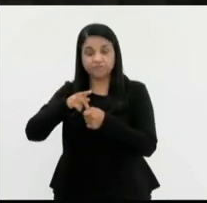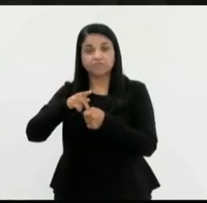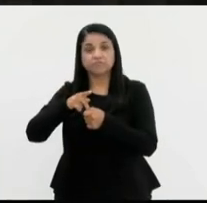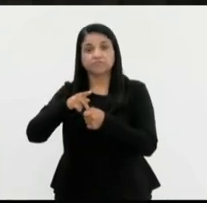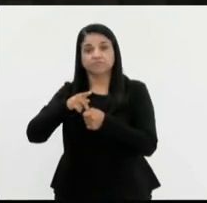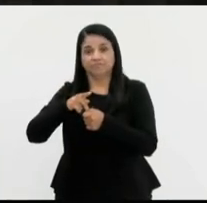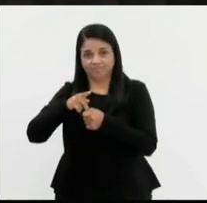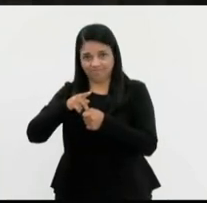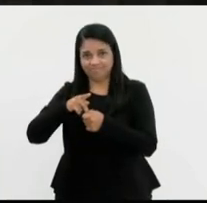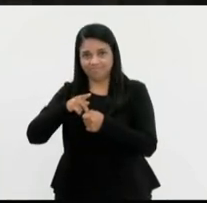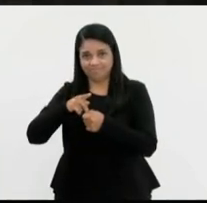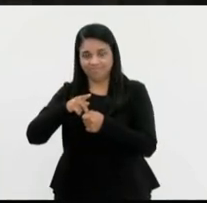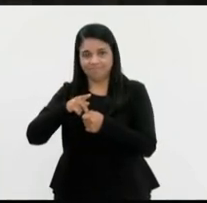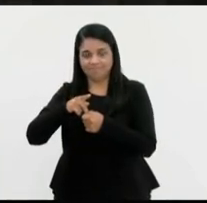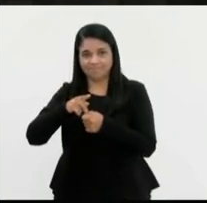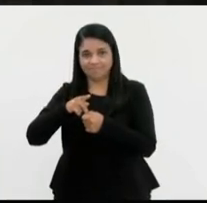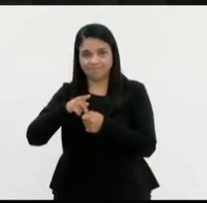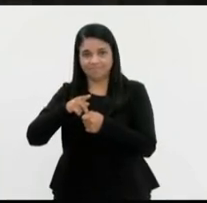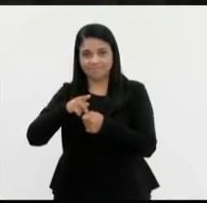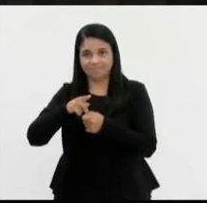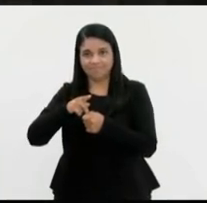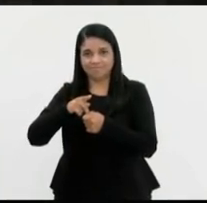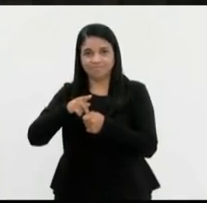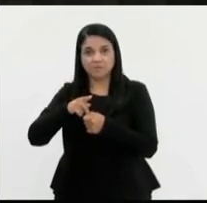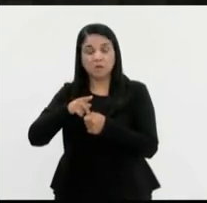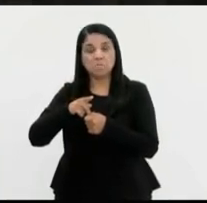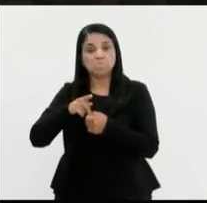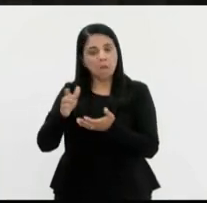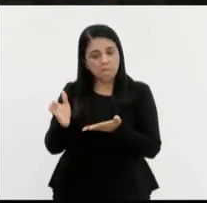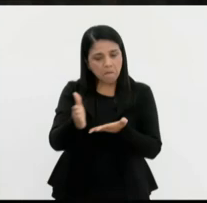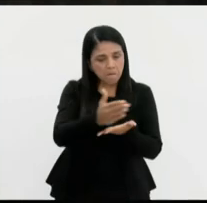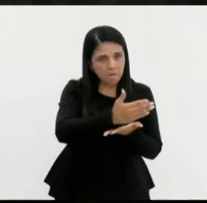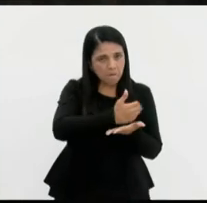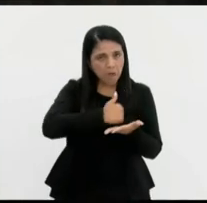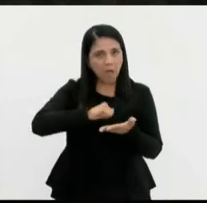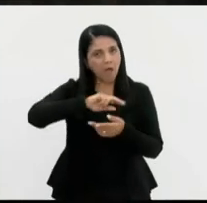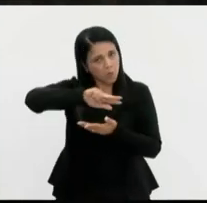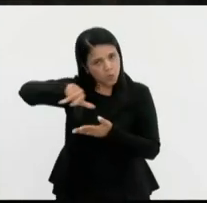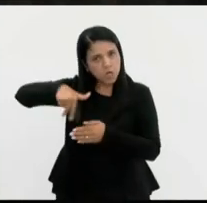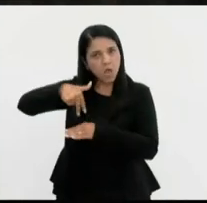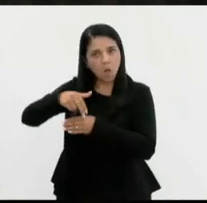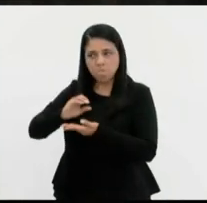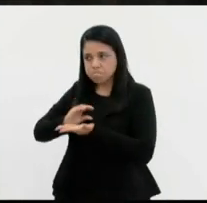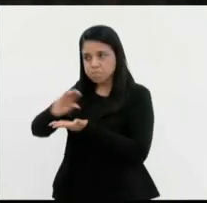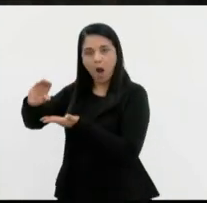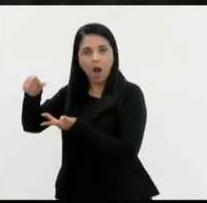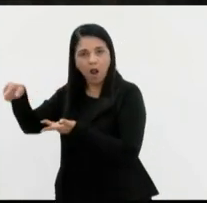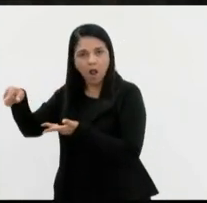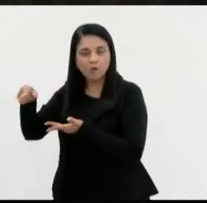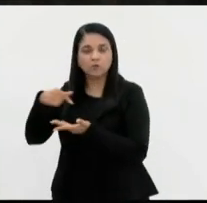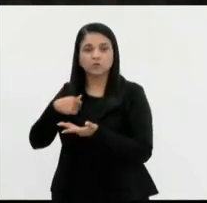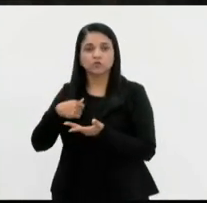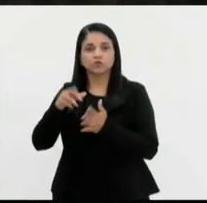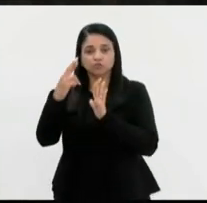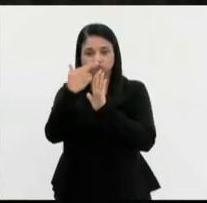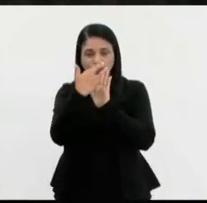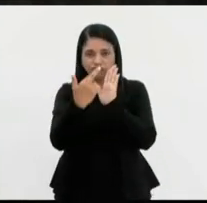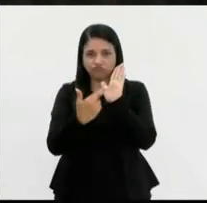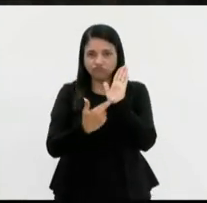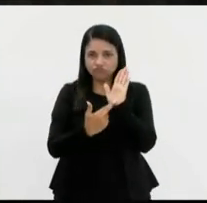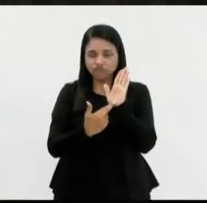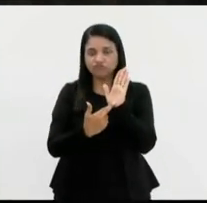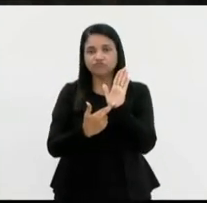especial usurpou receitas nossas quando criou o regime de partilha usurpou